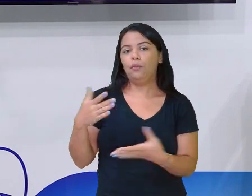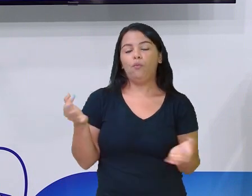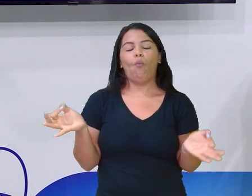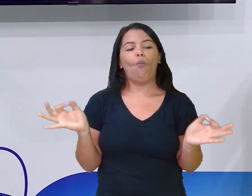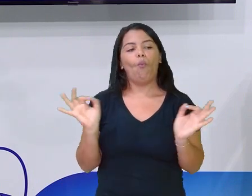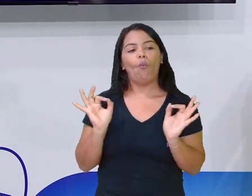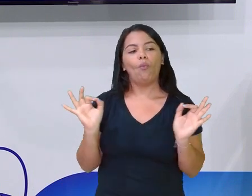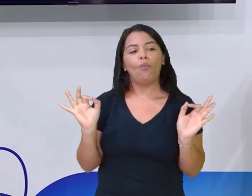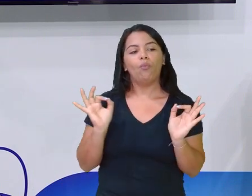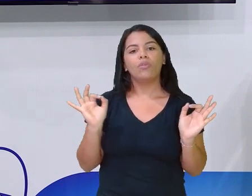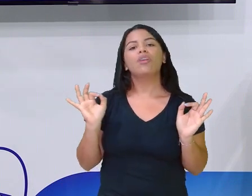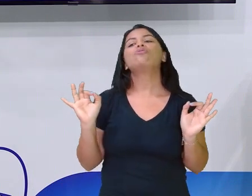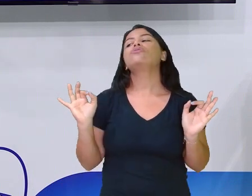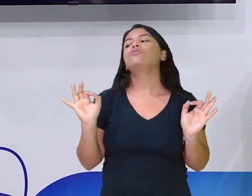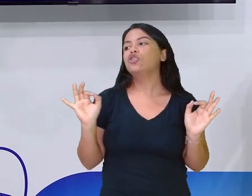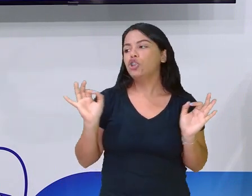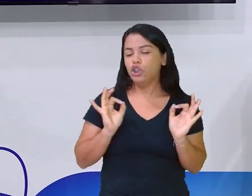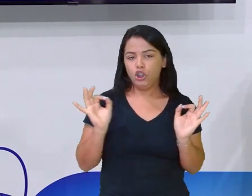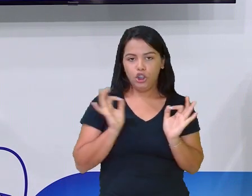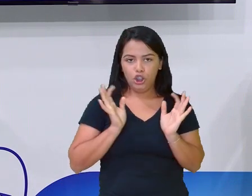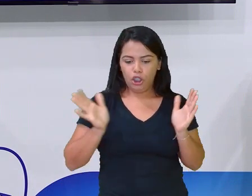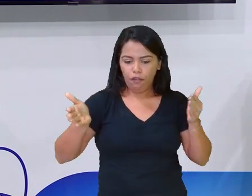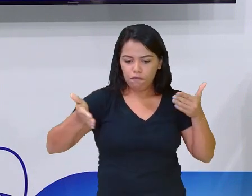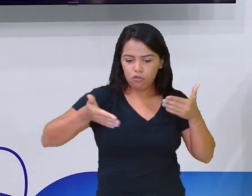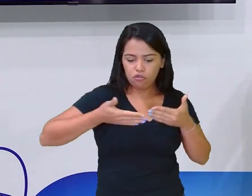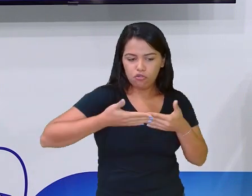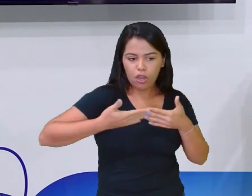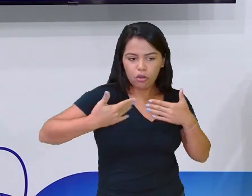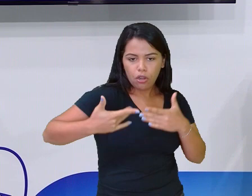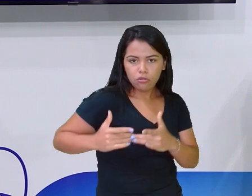chique, fechado lá nas cortes dos palácios.